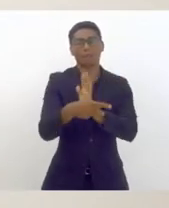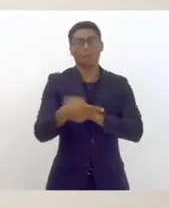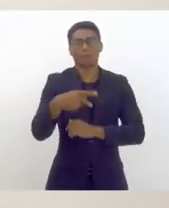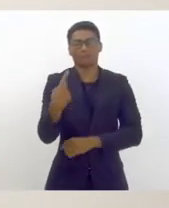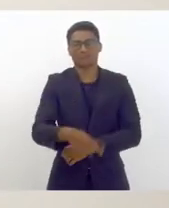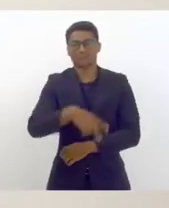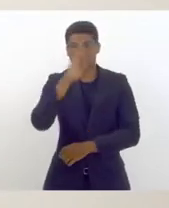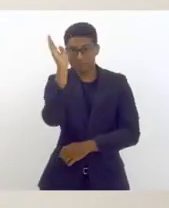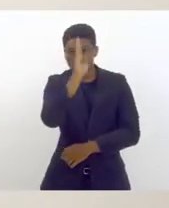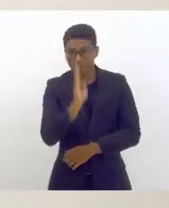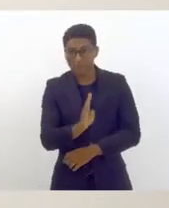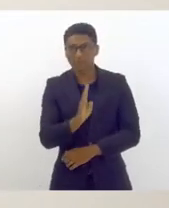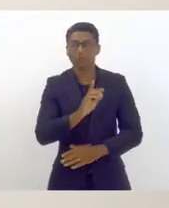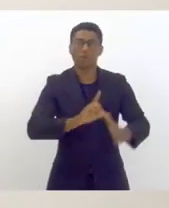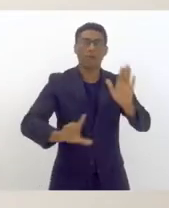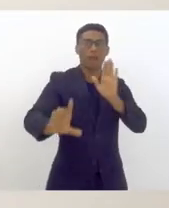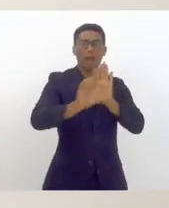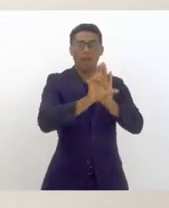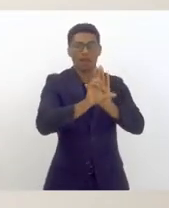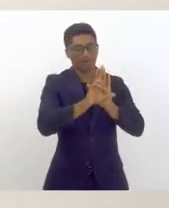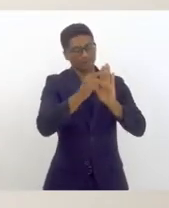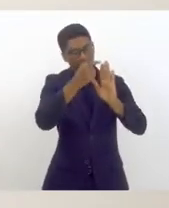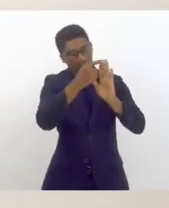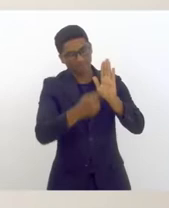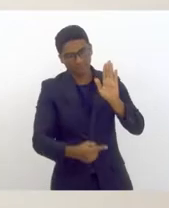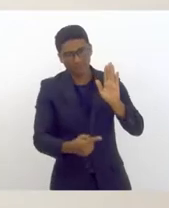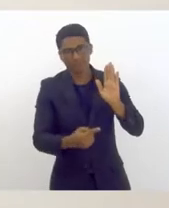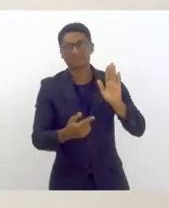lei totalmente, né,